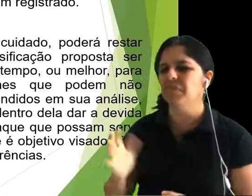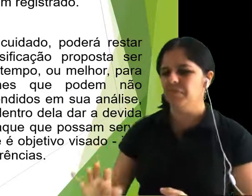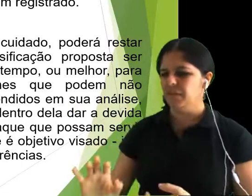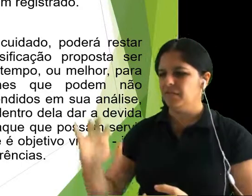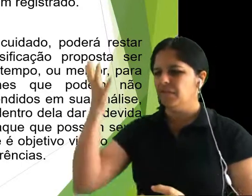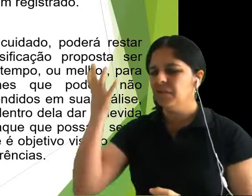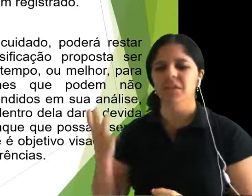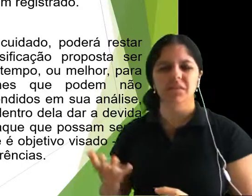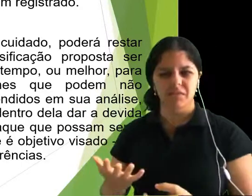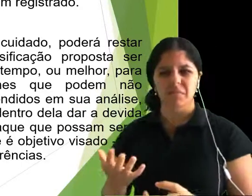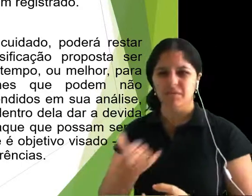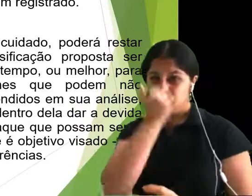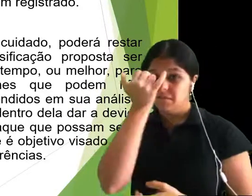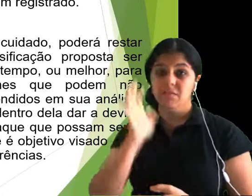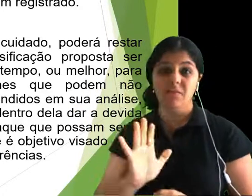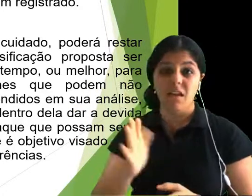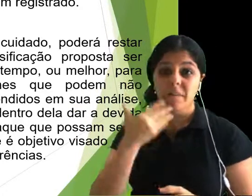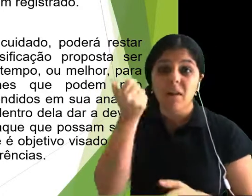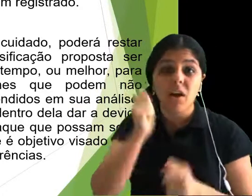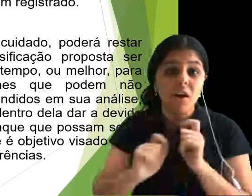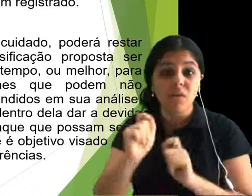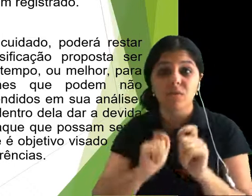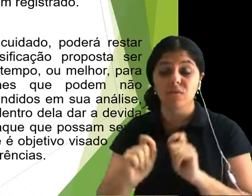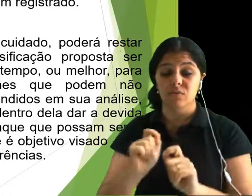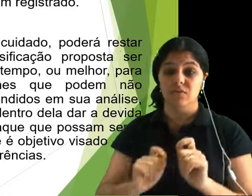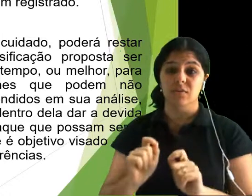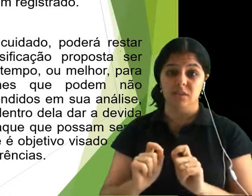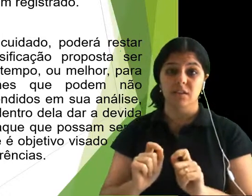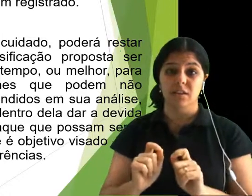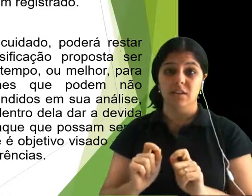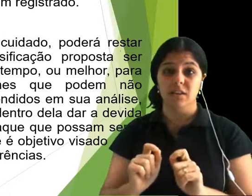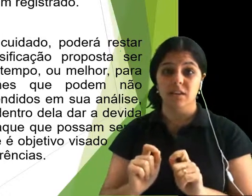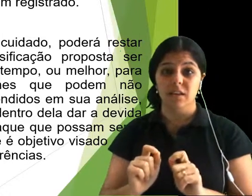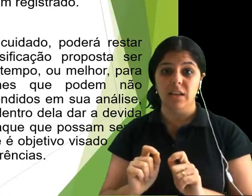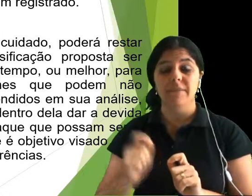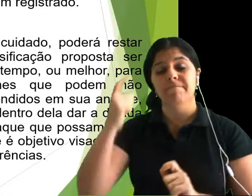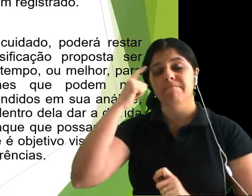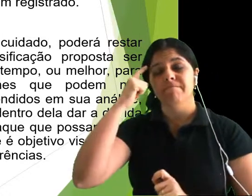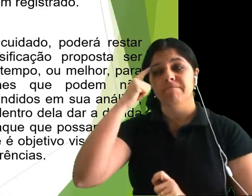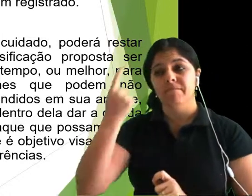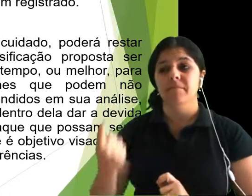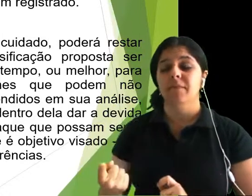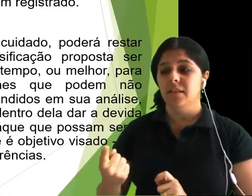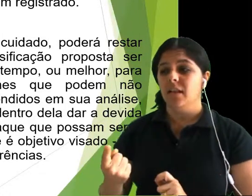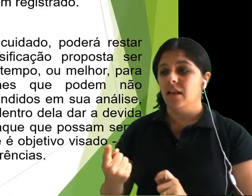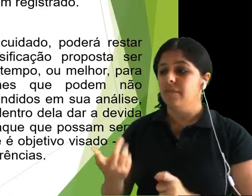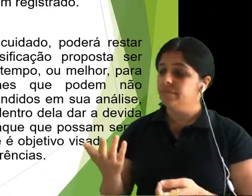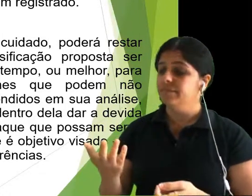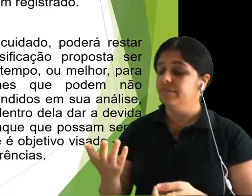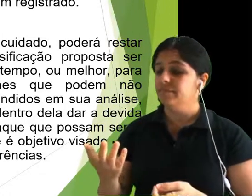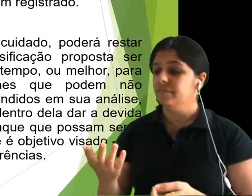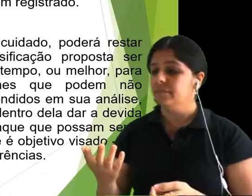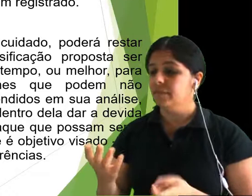que a gente gasta para analisar, é preferível a gente optar pela generalidade e dentro dela